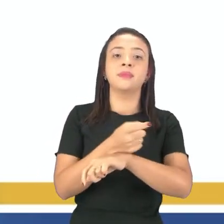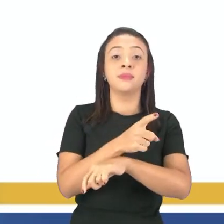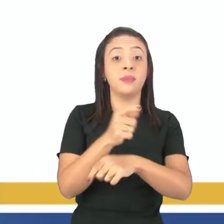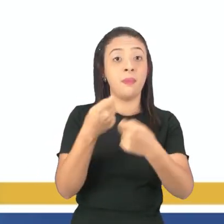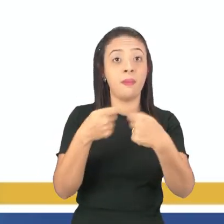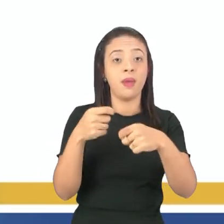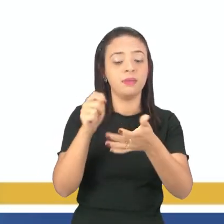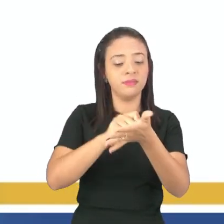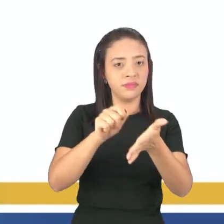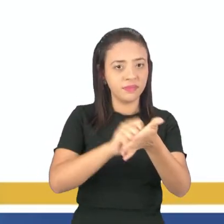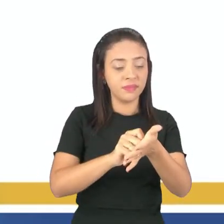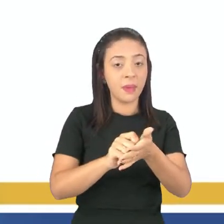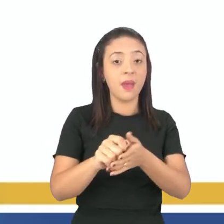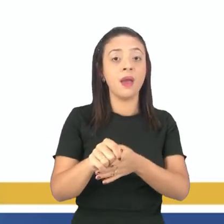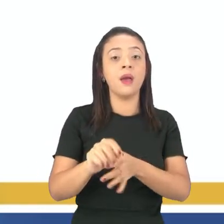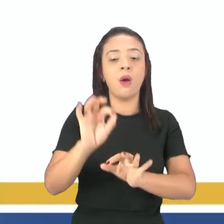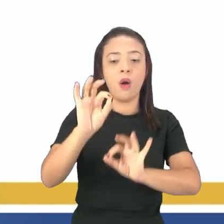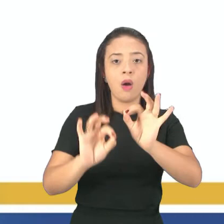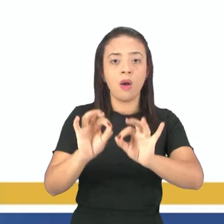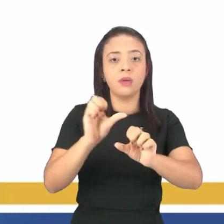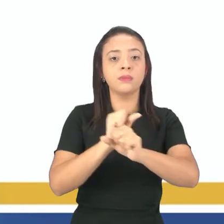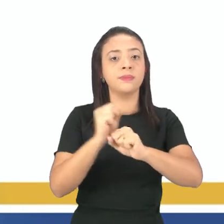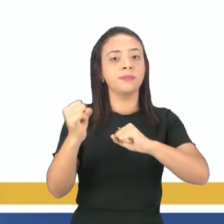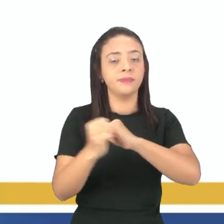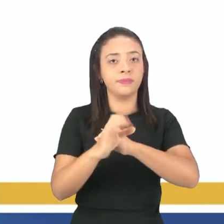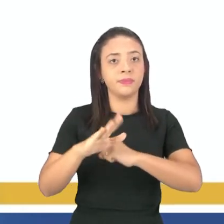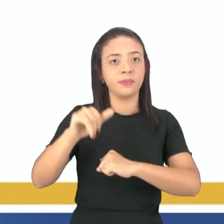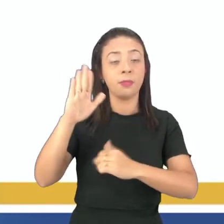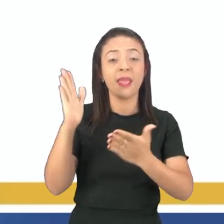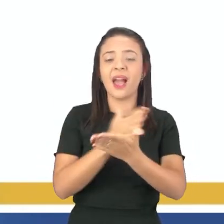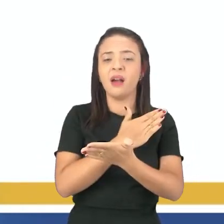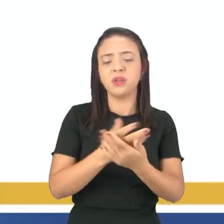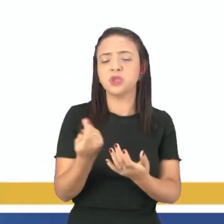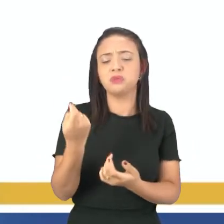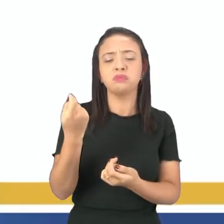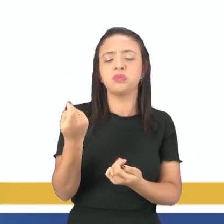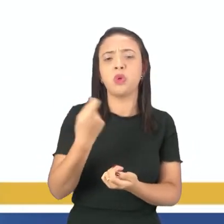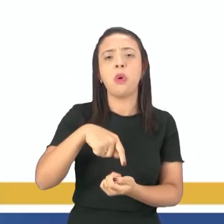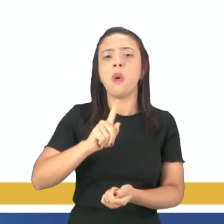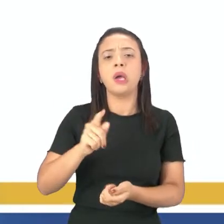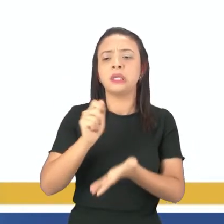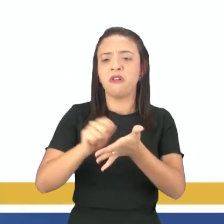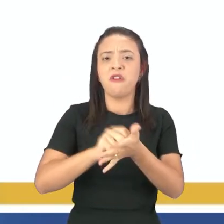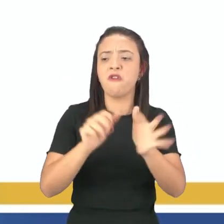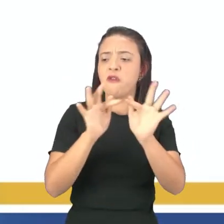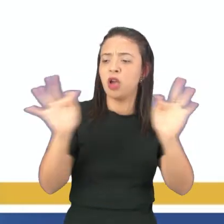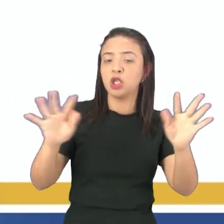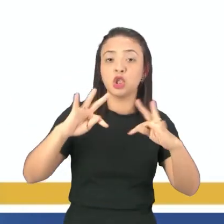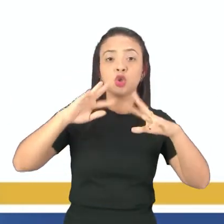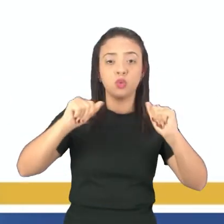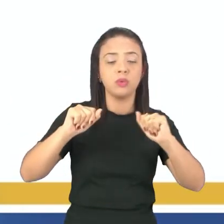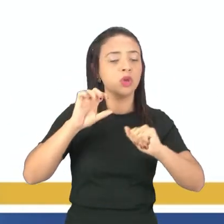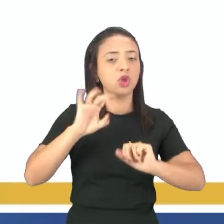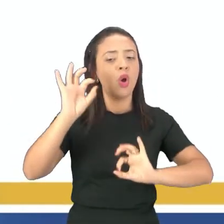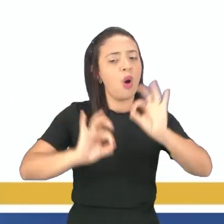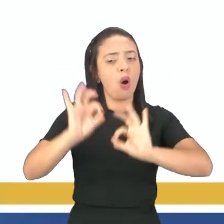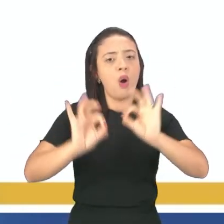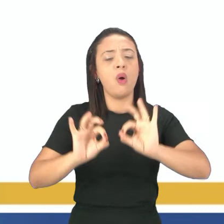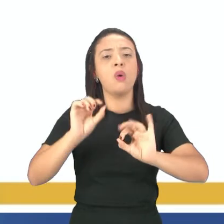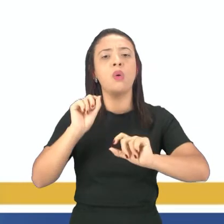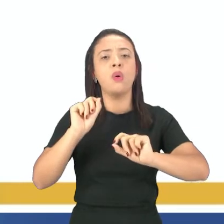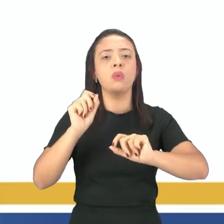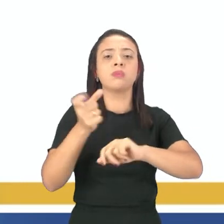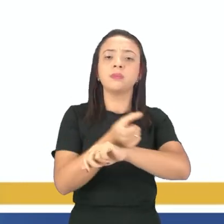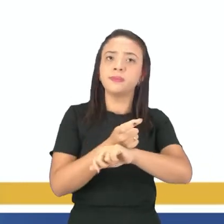precisam reescrevê-los na forma superlativa. Talvez não precise escrever nem a frase toda, tá? Pode só estruturar o adjetivo e